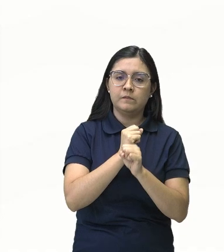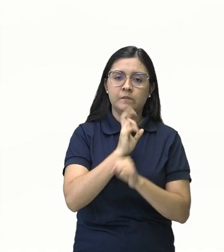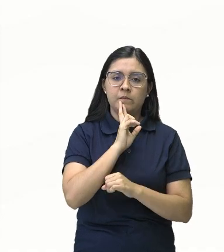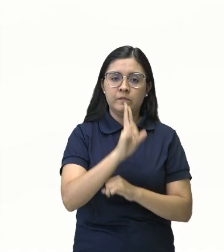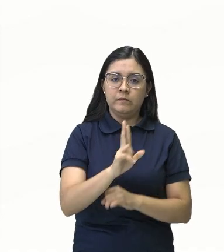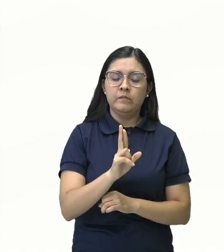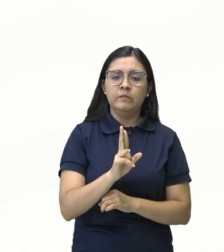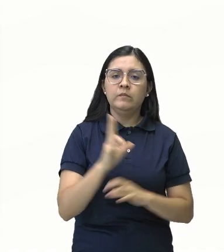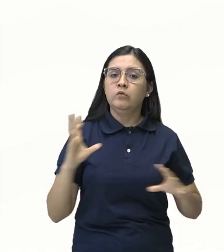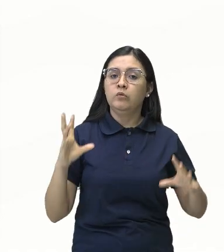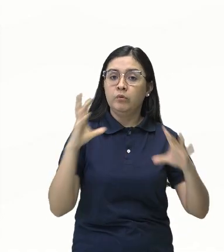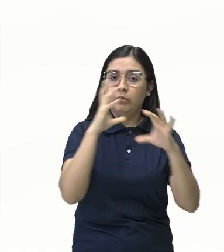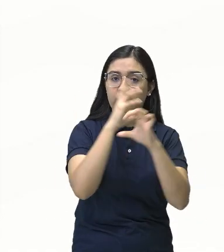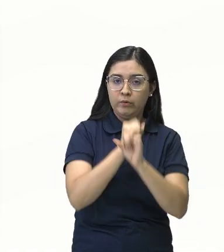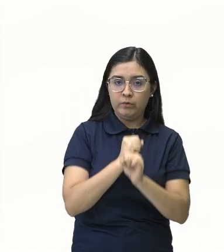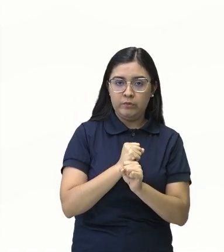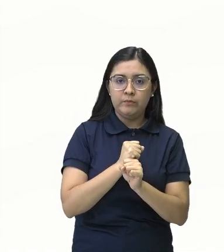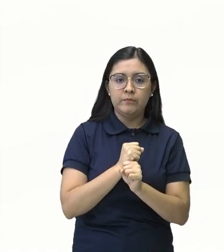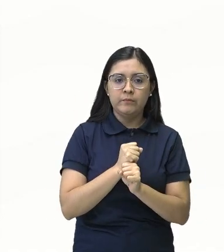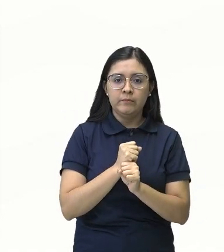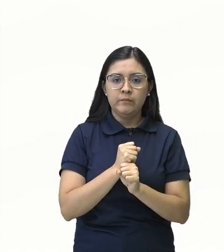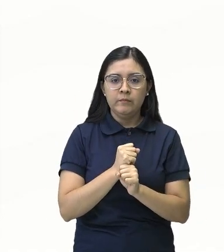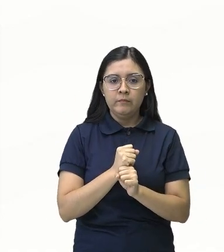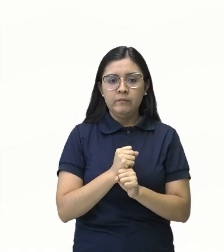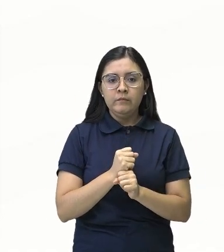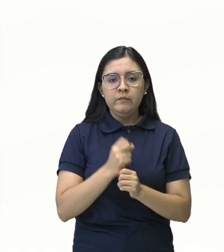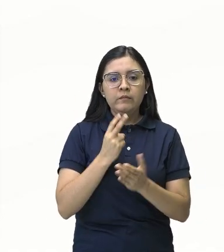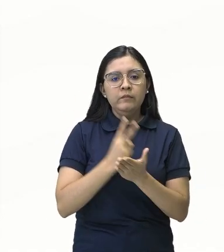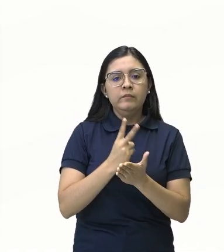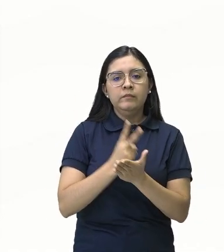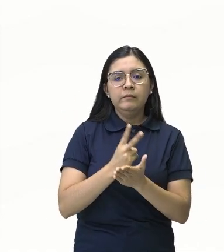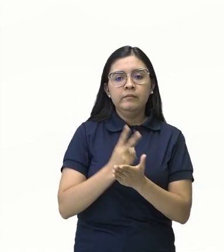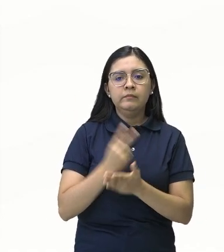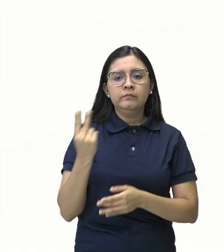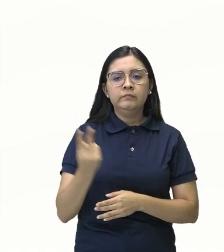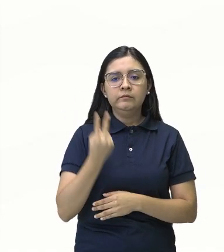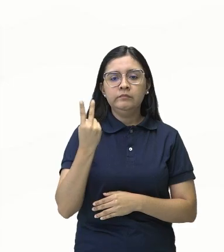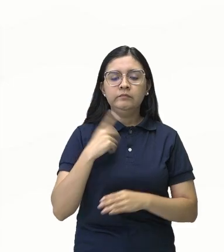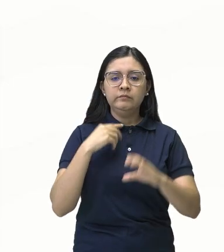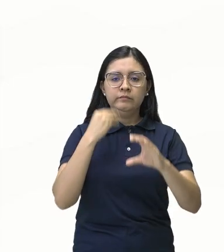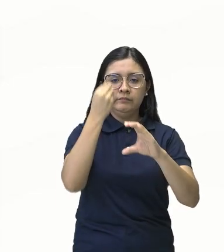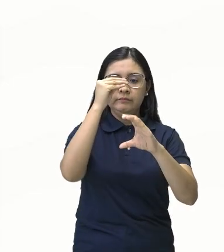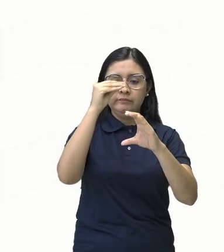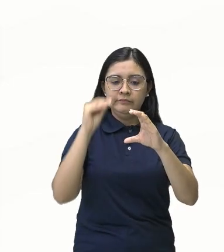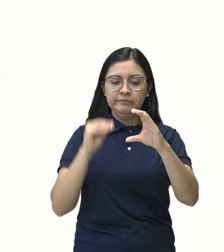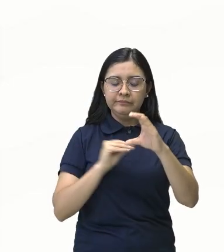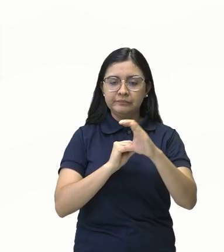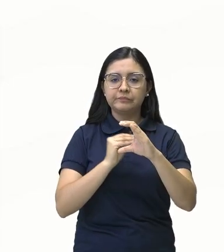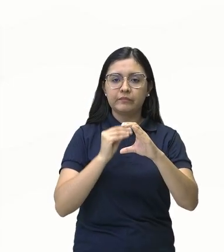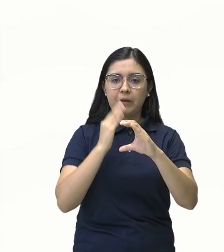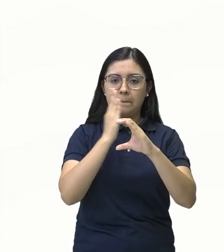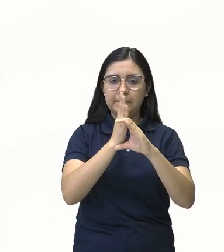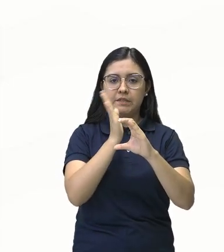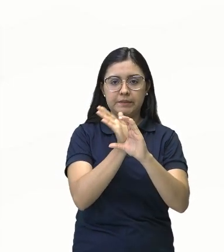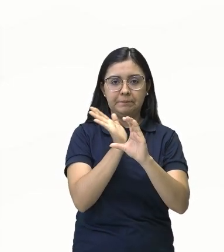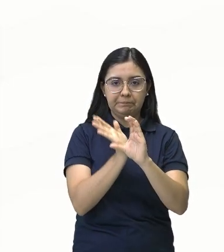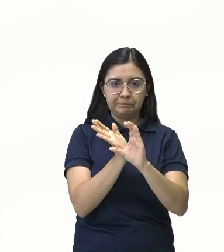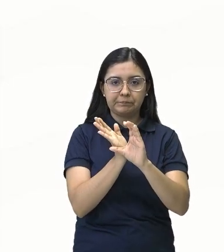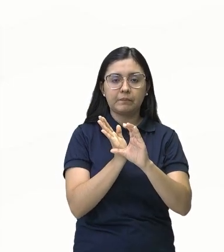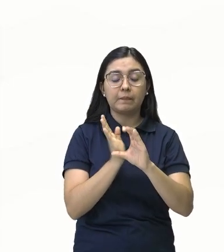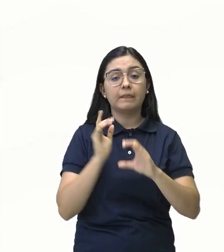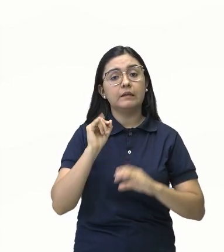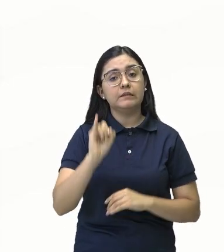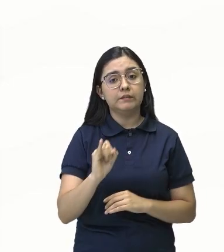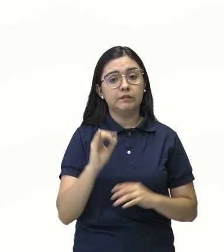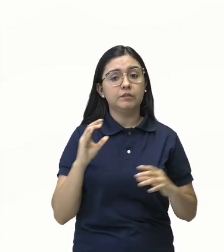no todo, ou seja, sempre todos os valores ali dentro do nosso gráfico de pizza, se a